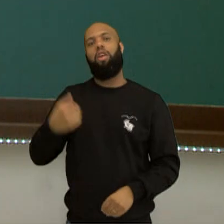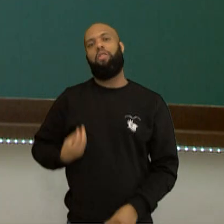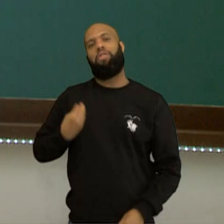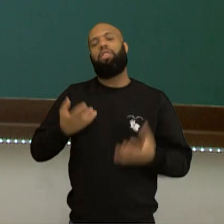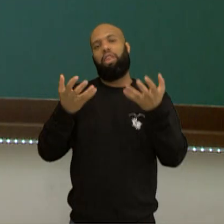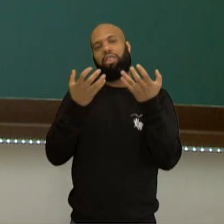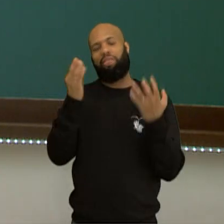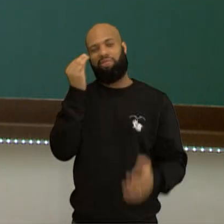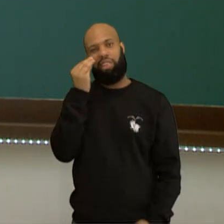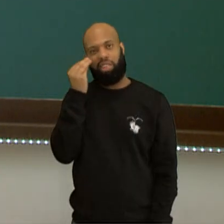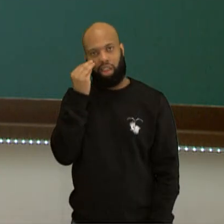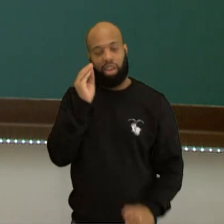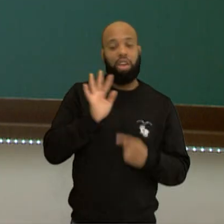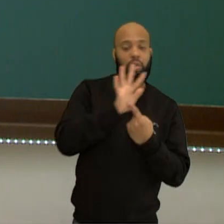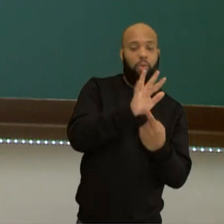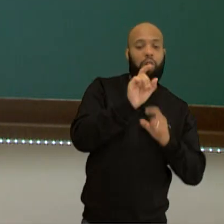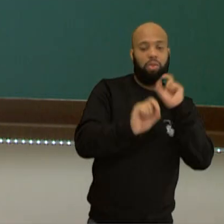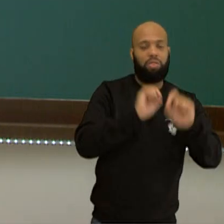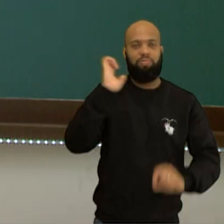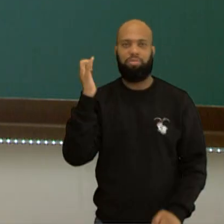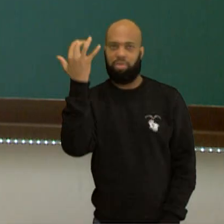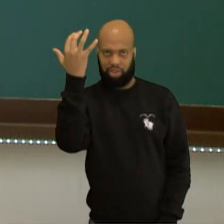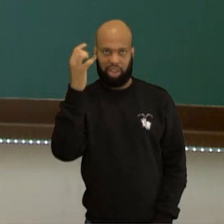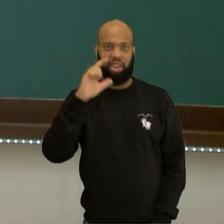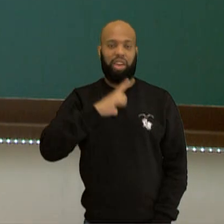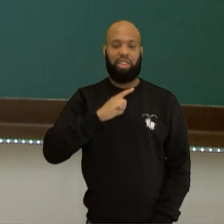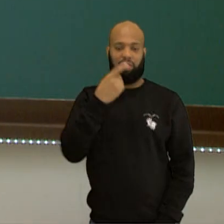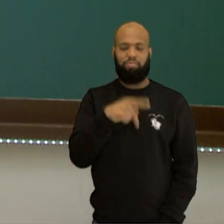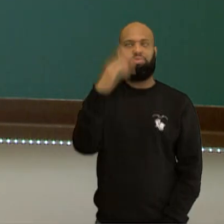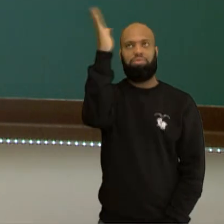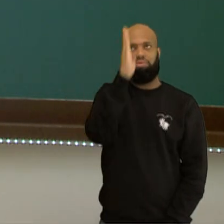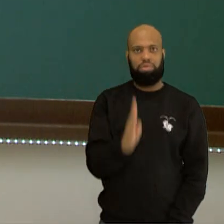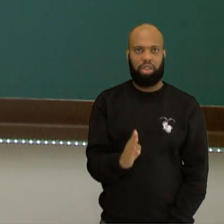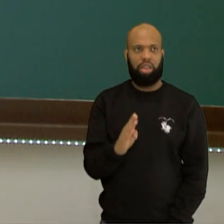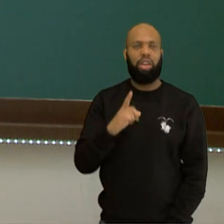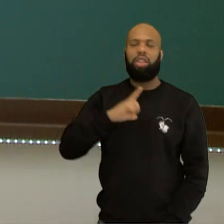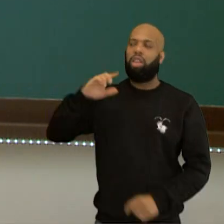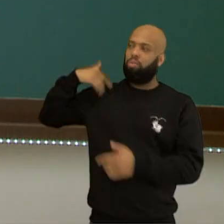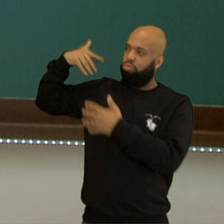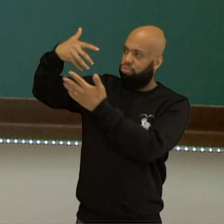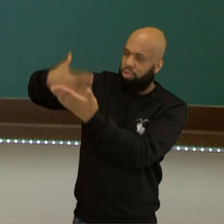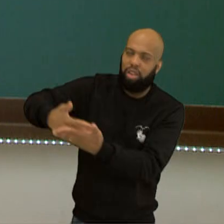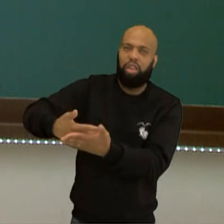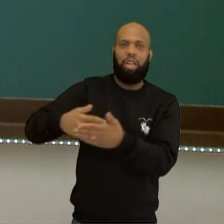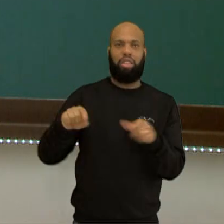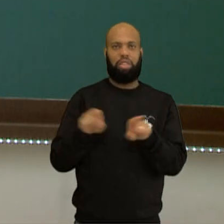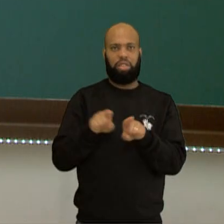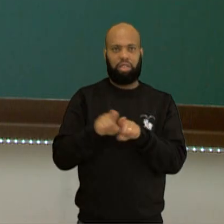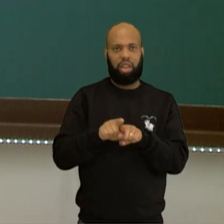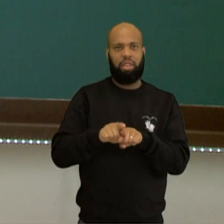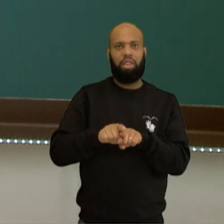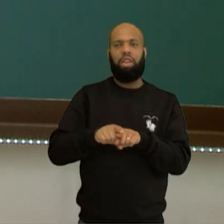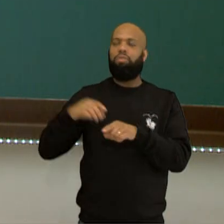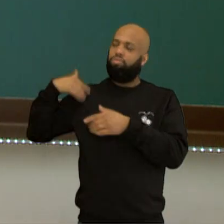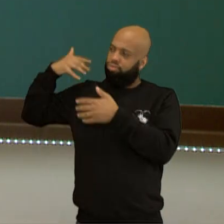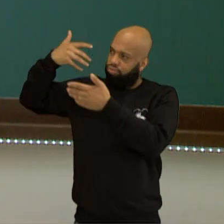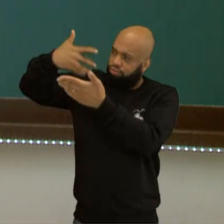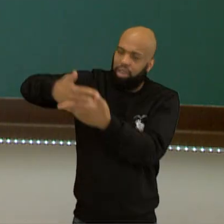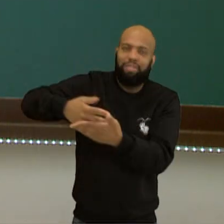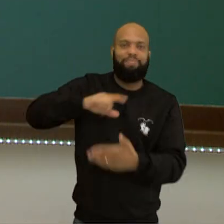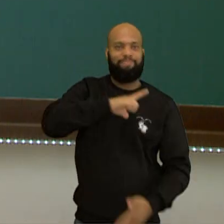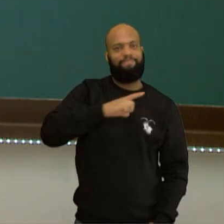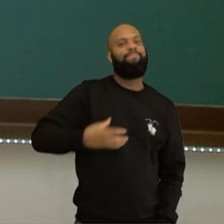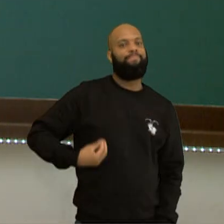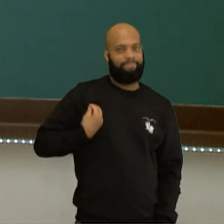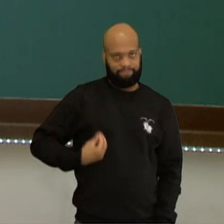Então, retratando uma realidade que aconteceu no território brasileiro ao longo da história, ao longo do tempo, isso foi muito